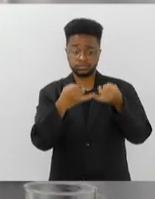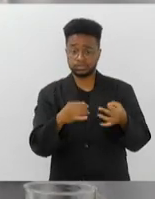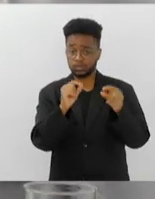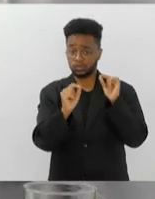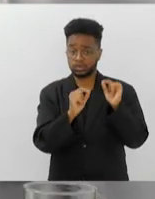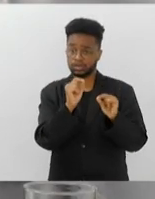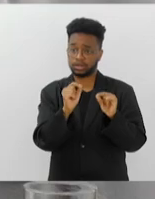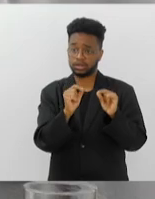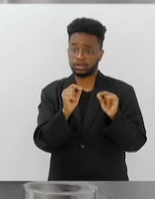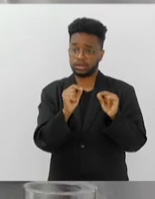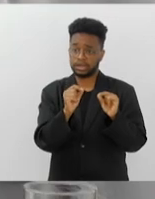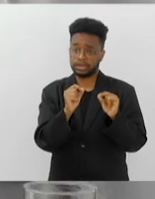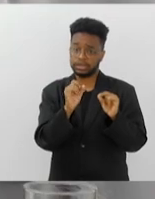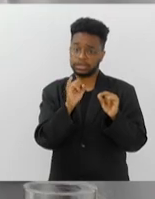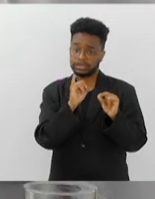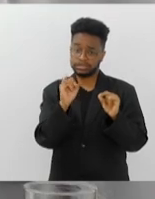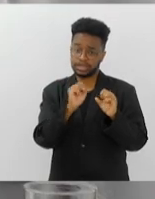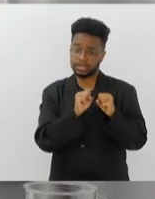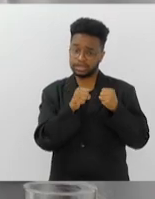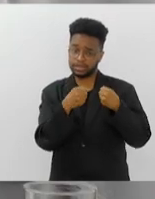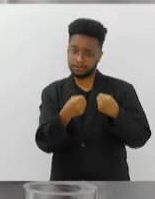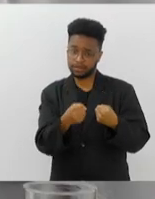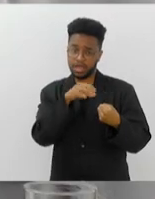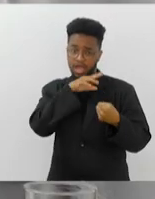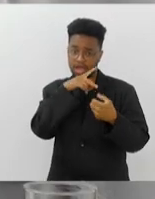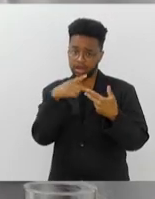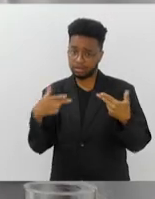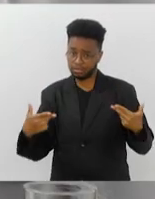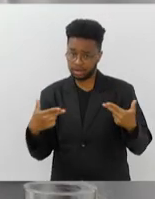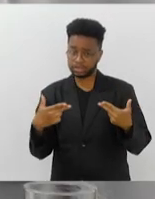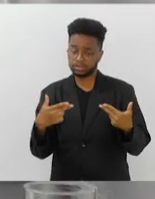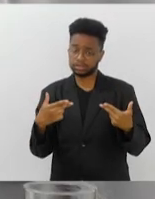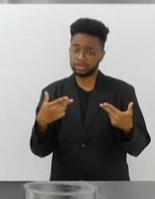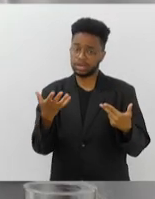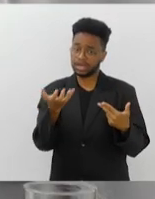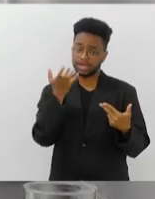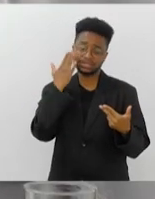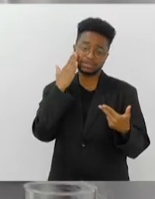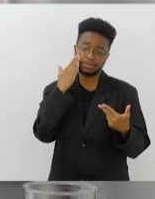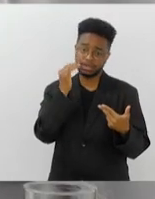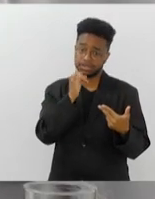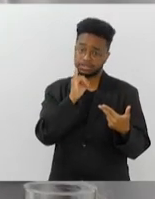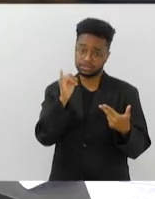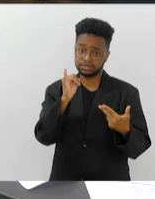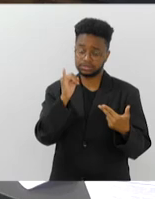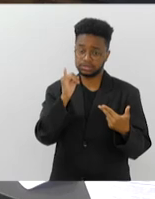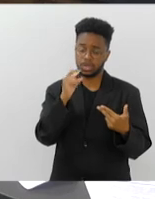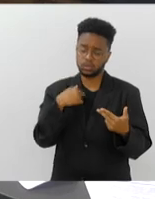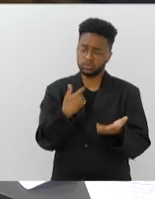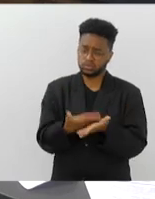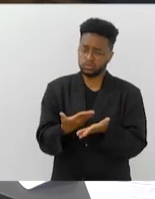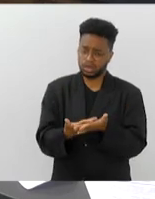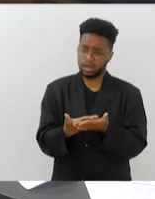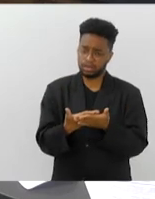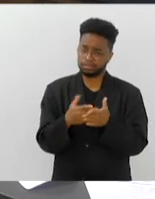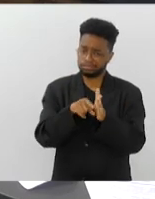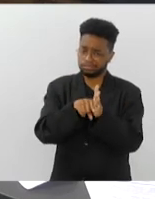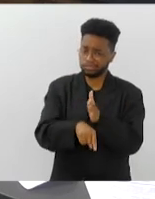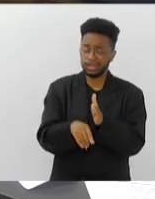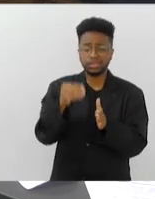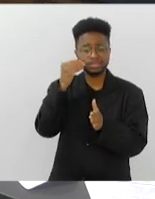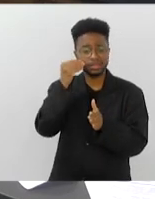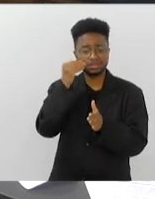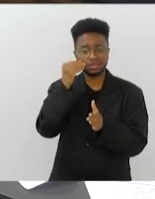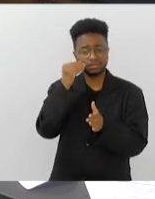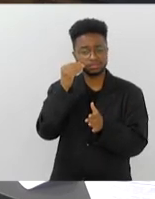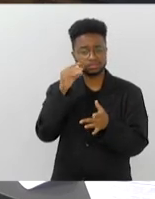questão dos defensores da causa animal, se isso é ou não é objeto, mas vamos dar com calma para ver se é possível